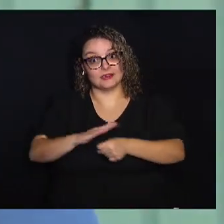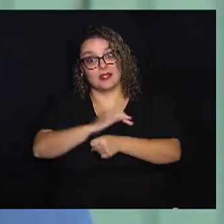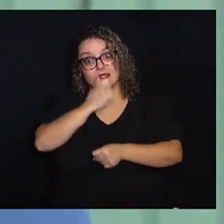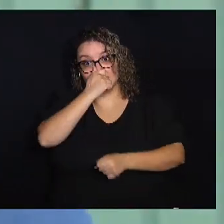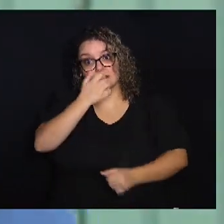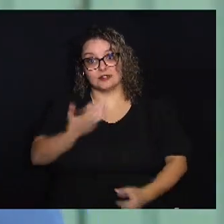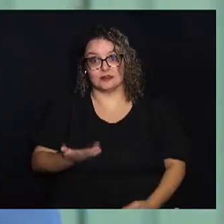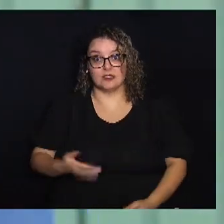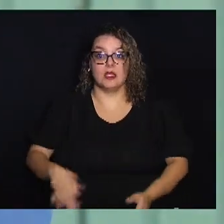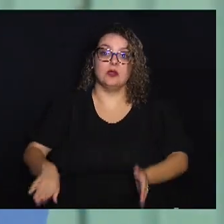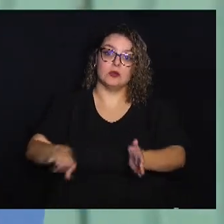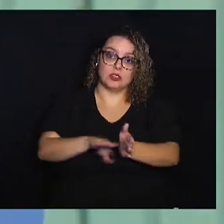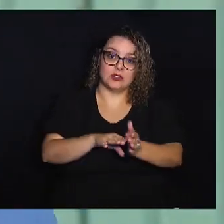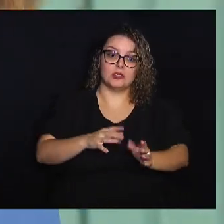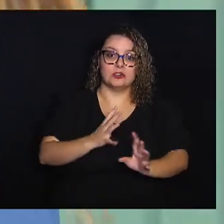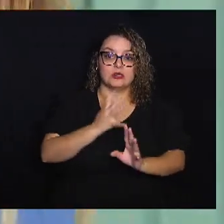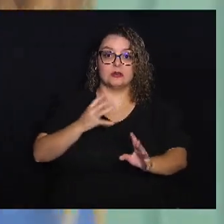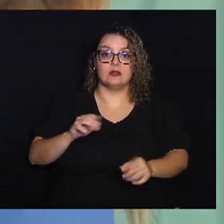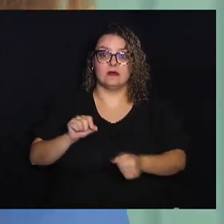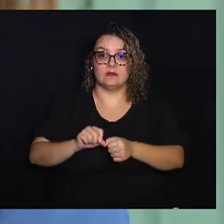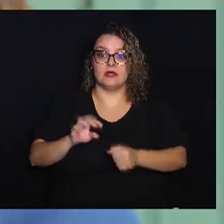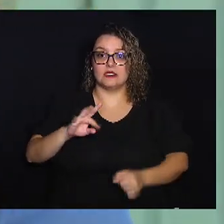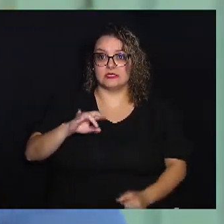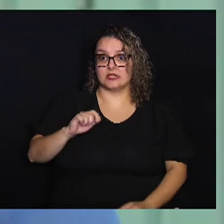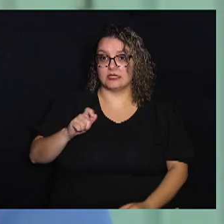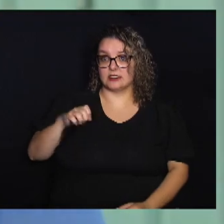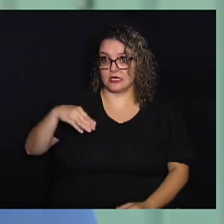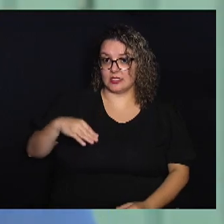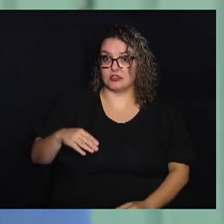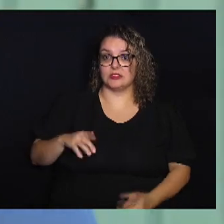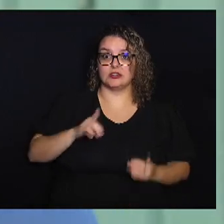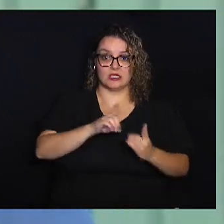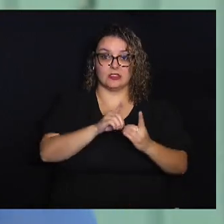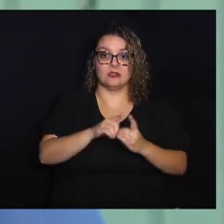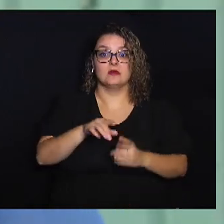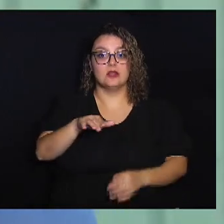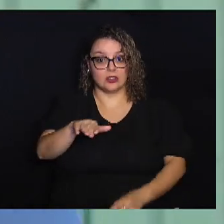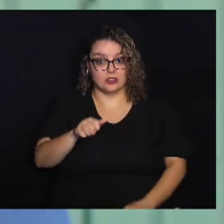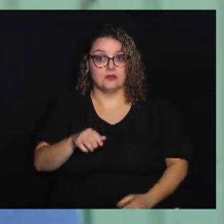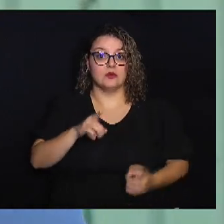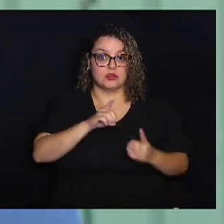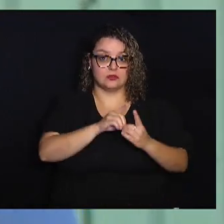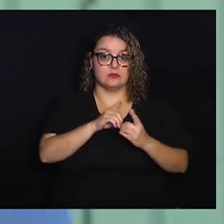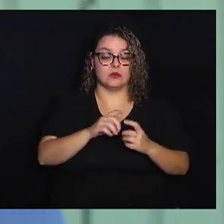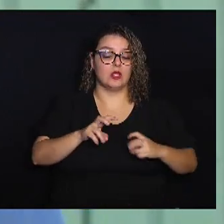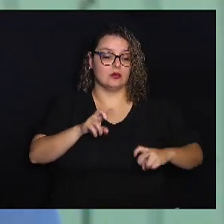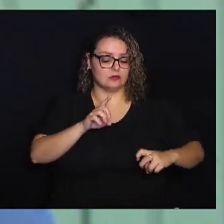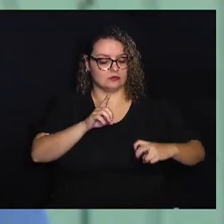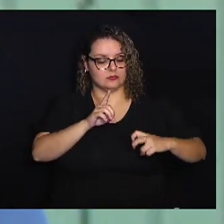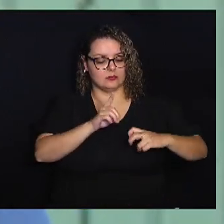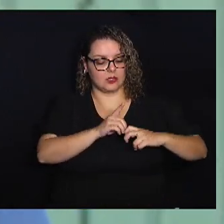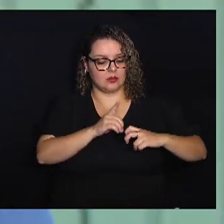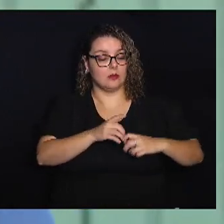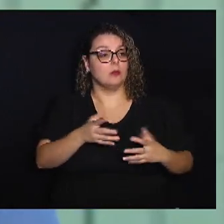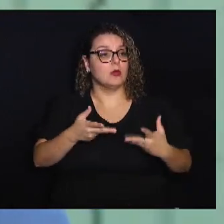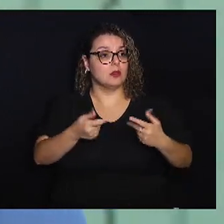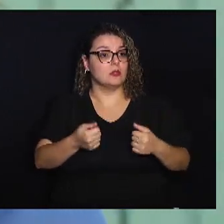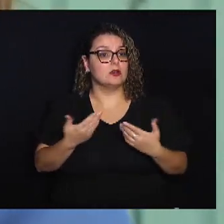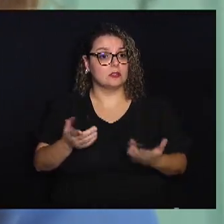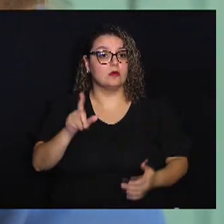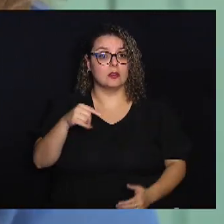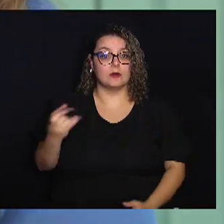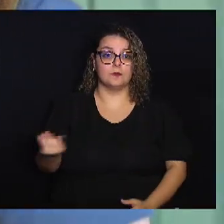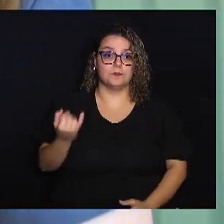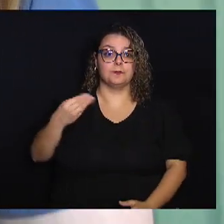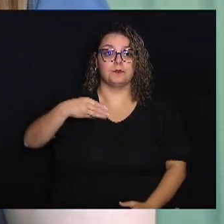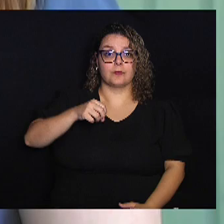mas é por ordem de chegada, faz a triagem aqui na recepção e é chamado para consulta. Maravilha. Então, é importante,